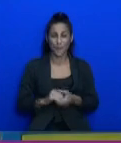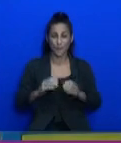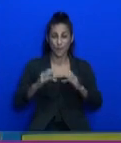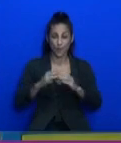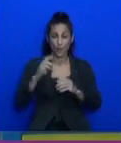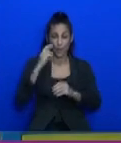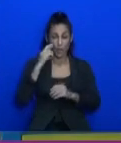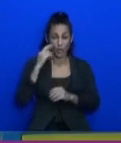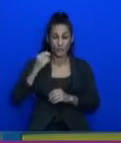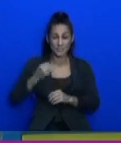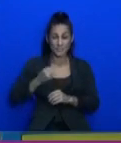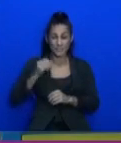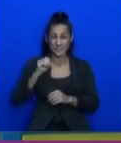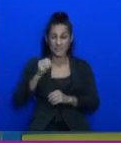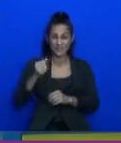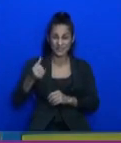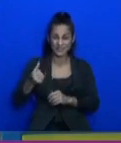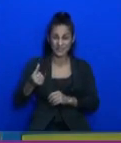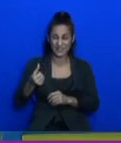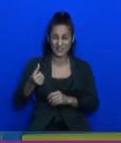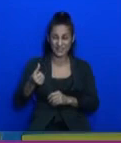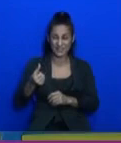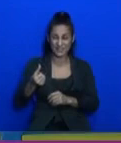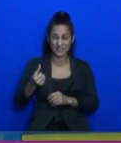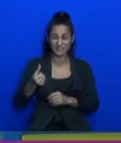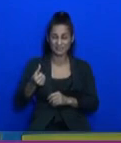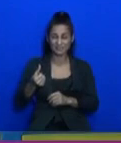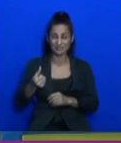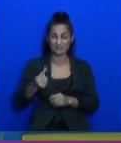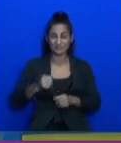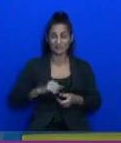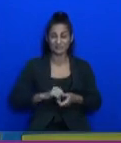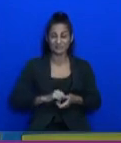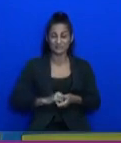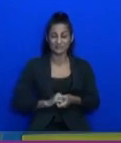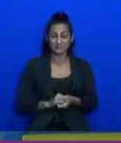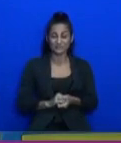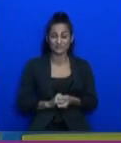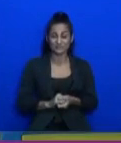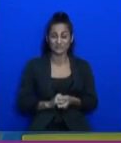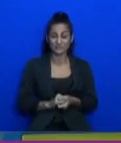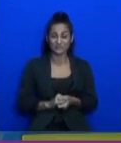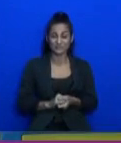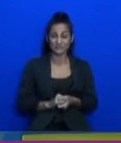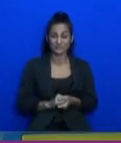Bola rosa, número 06, com sinal diferencial na sua base.